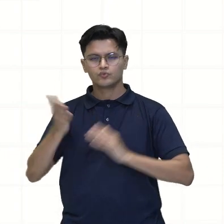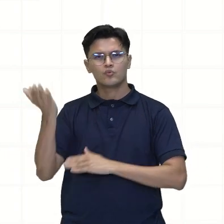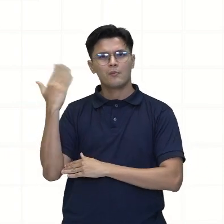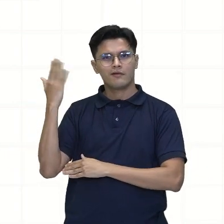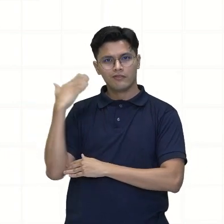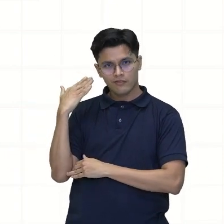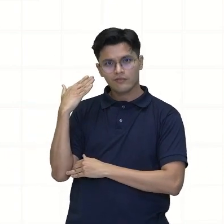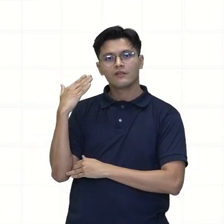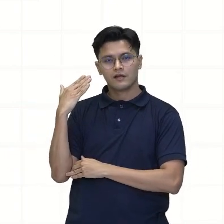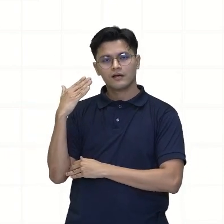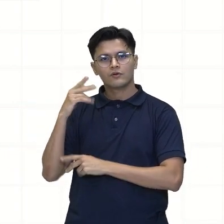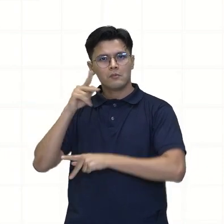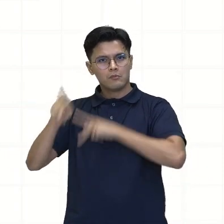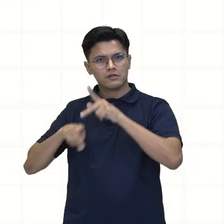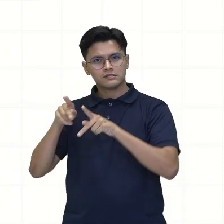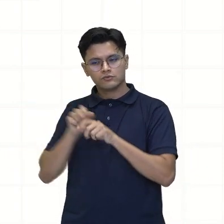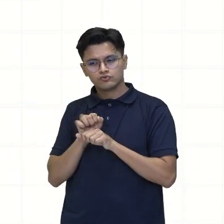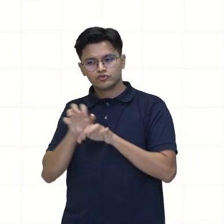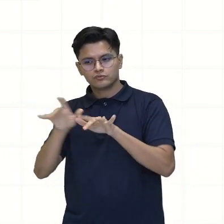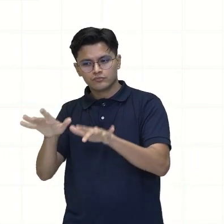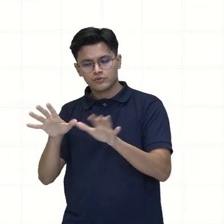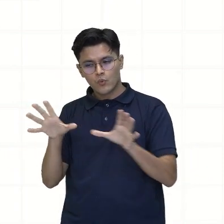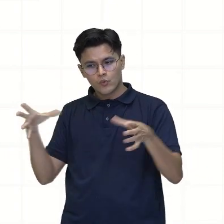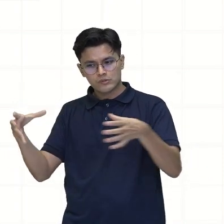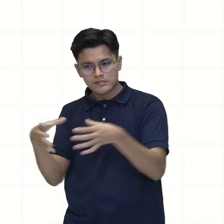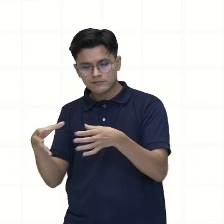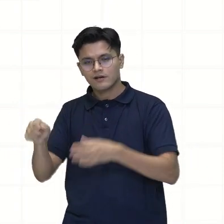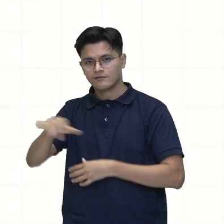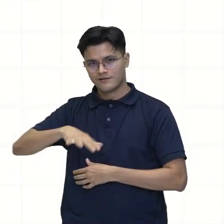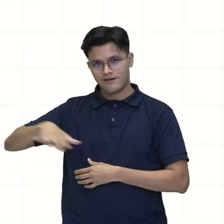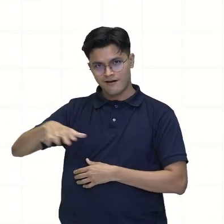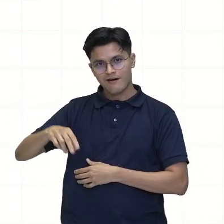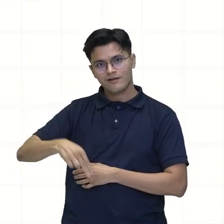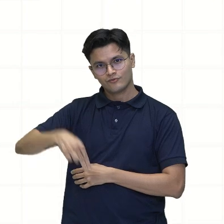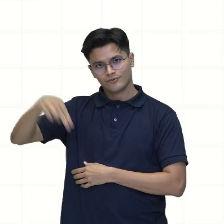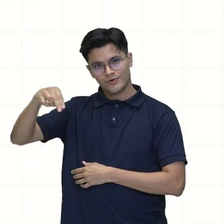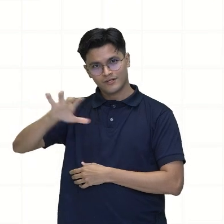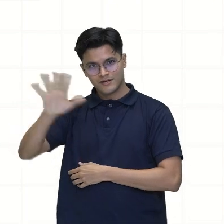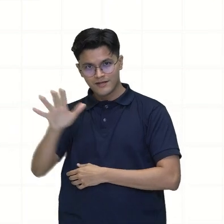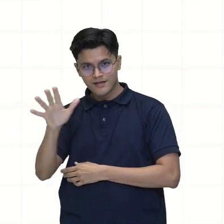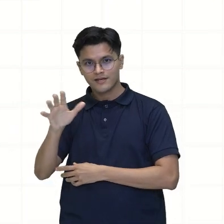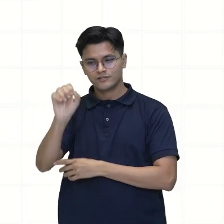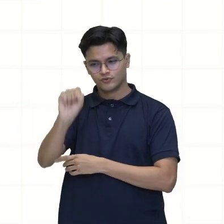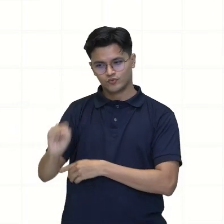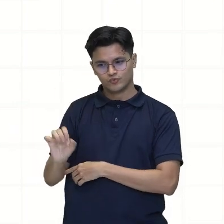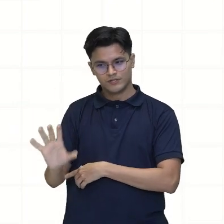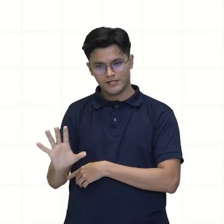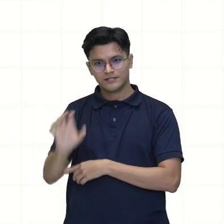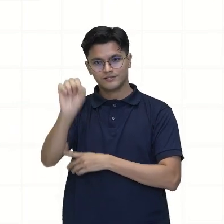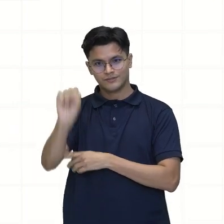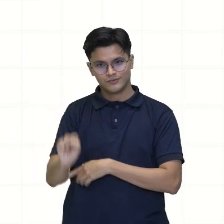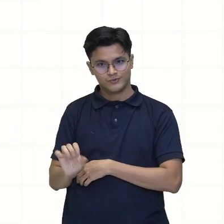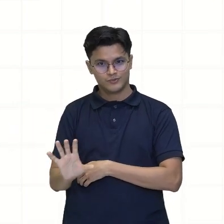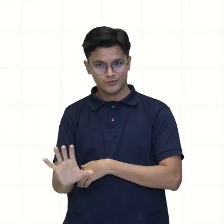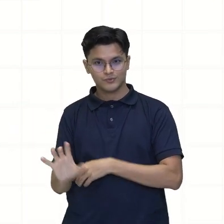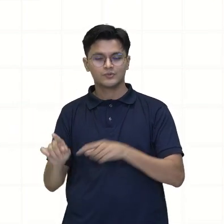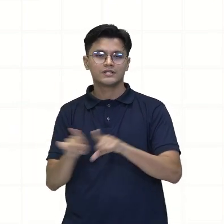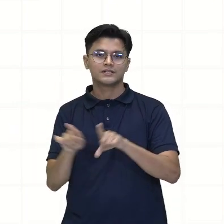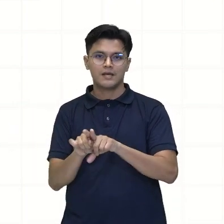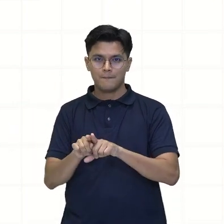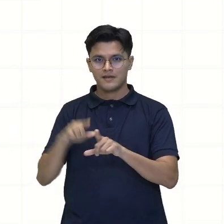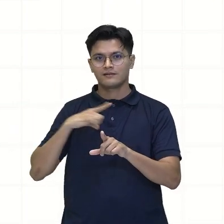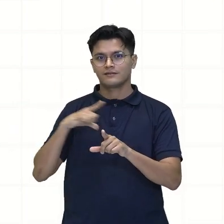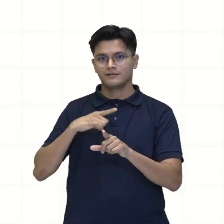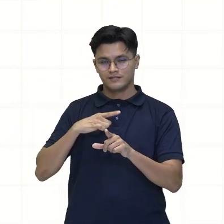estabelecimentos agropecuários, eles estão aí relacionados, né, à ocupação da Mata Atlântica, que é o